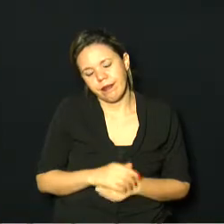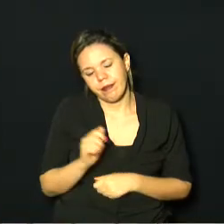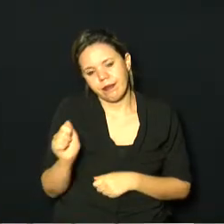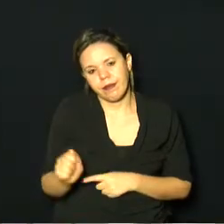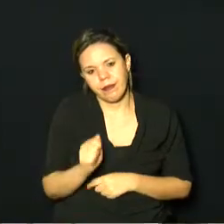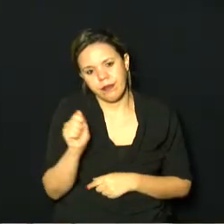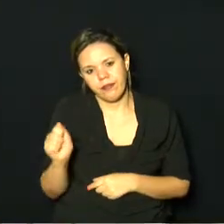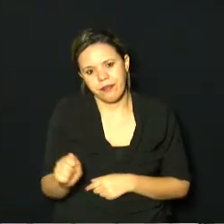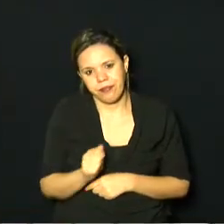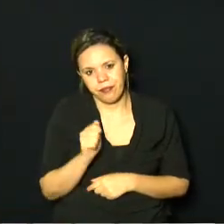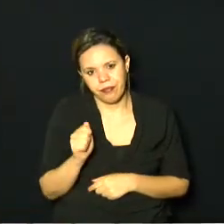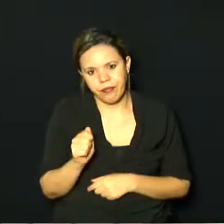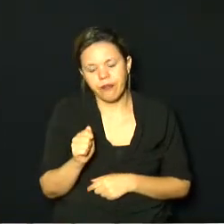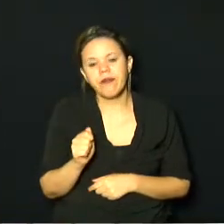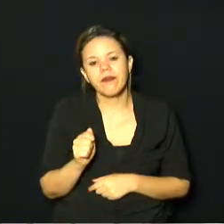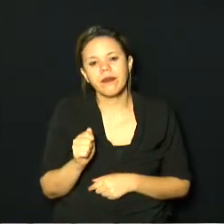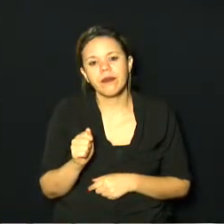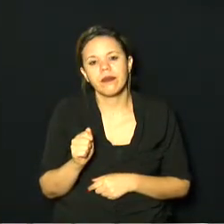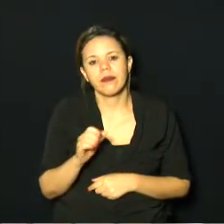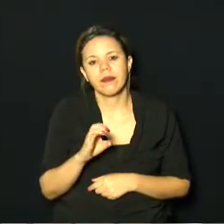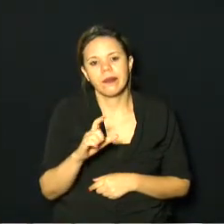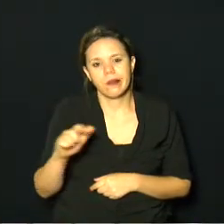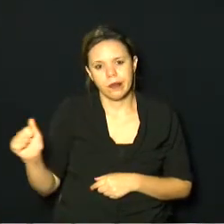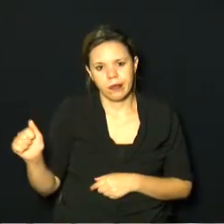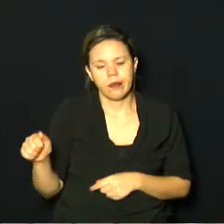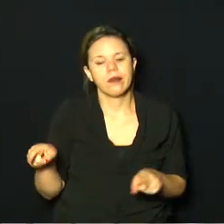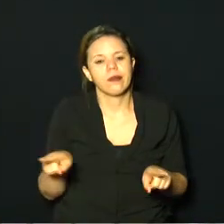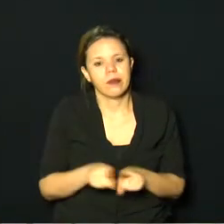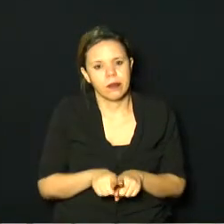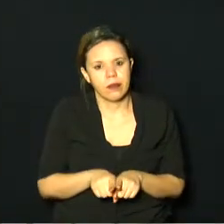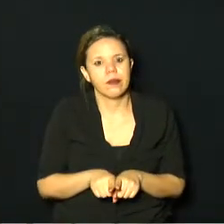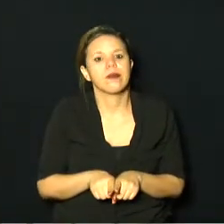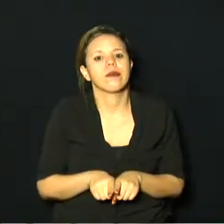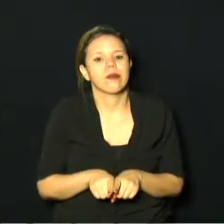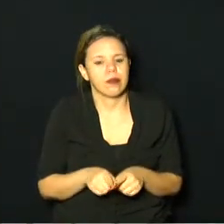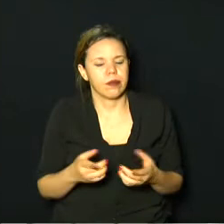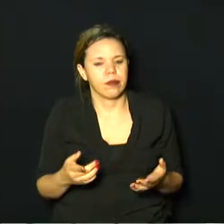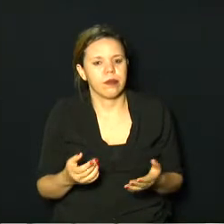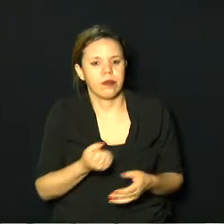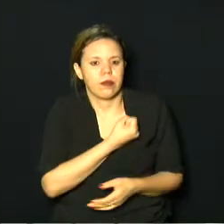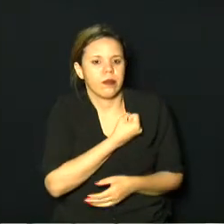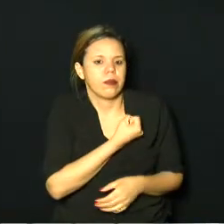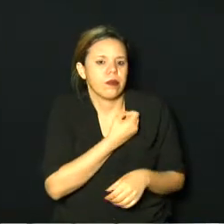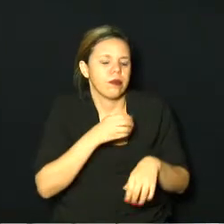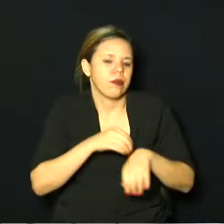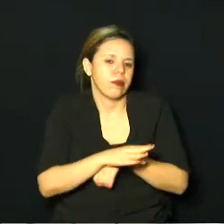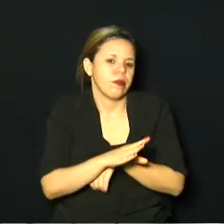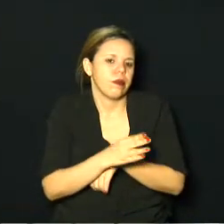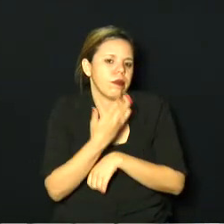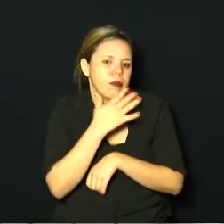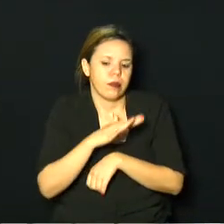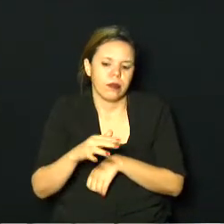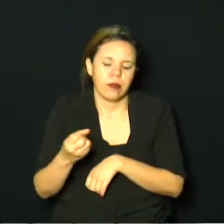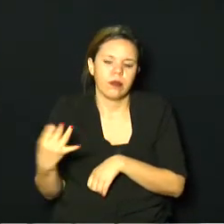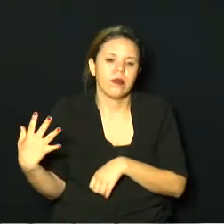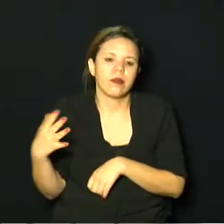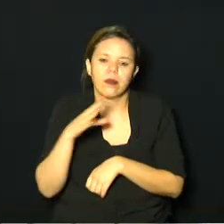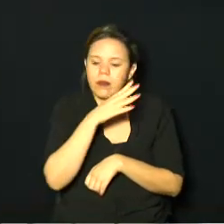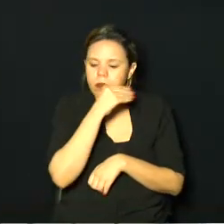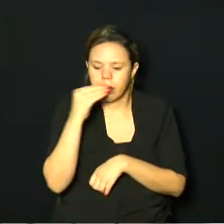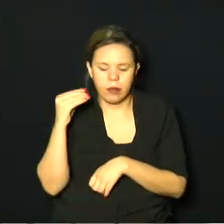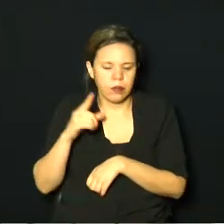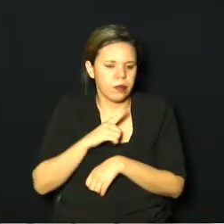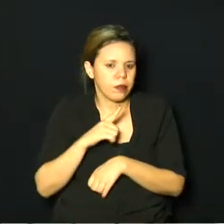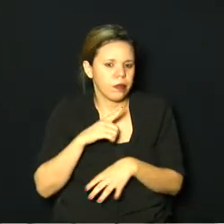associação, através da Célia, pudesse também passar esses números de crianças,